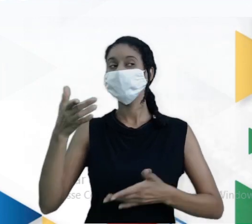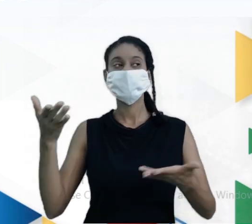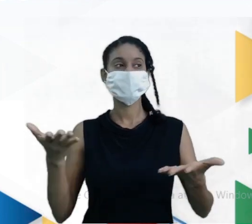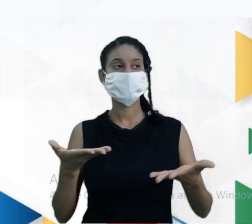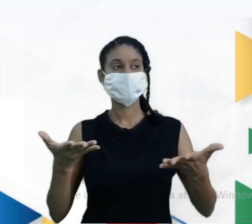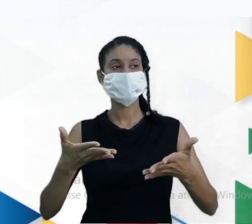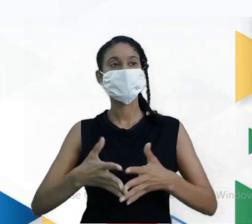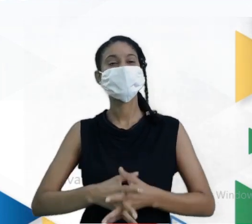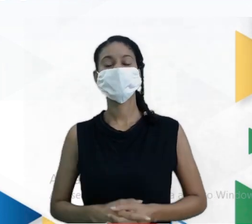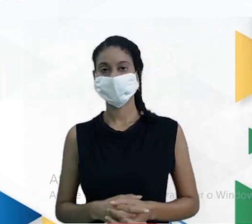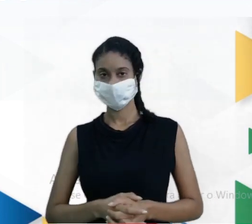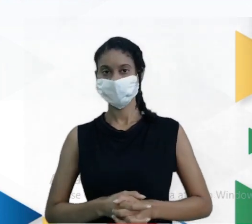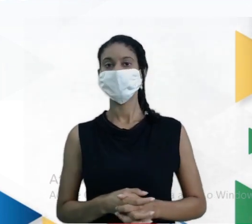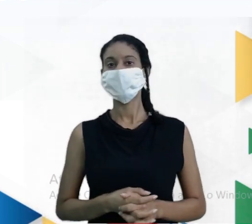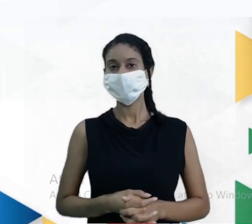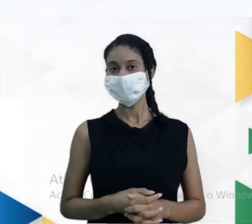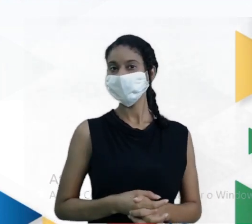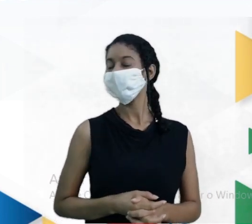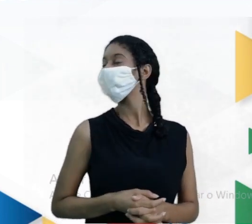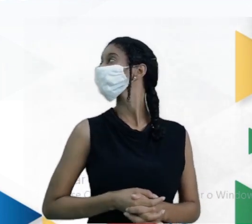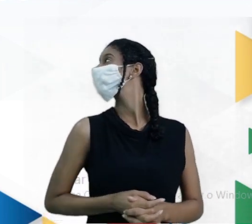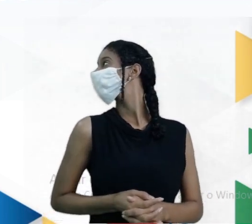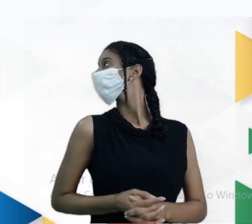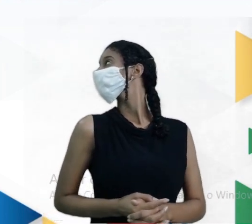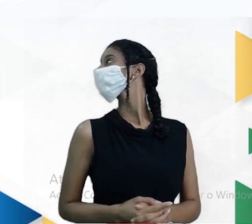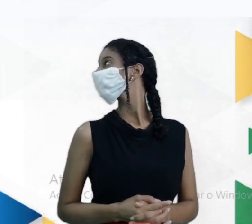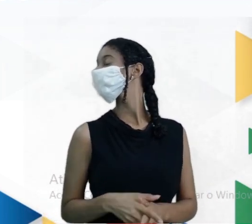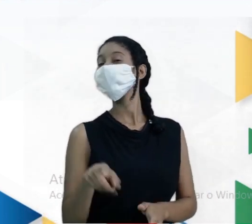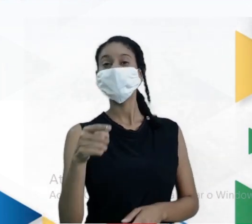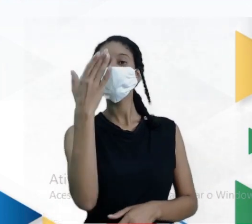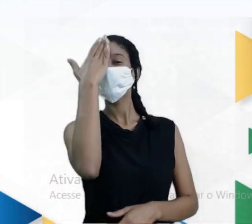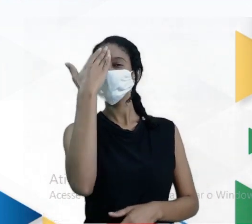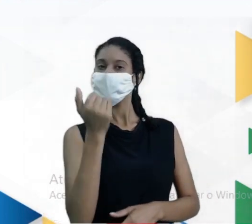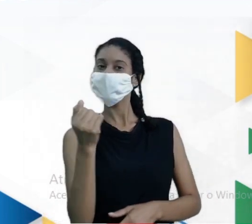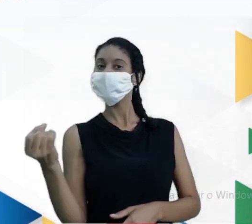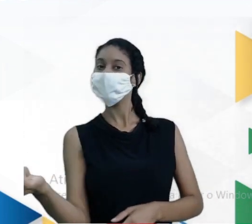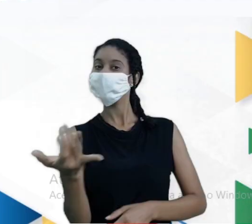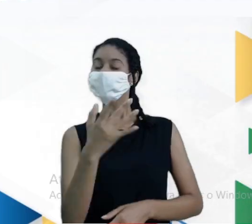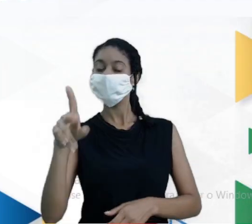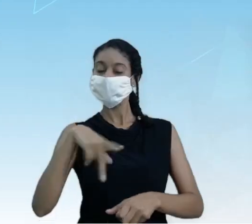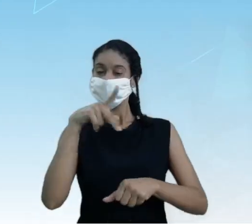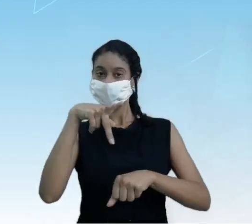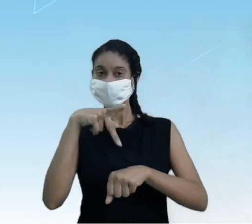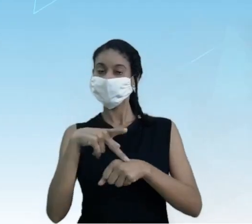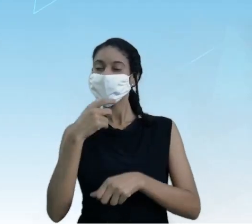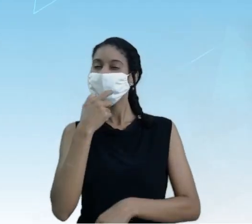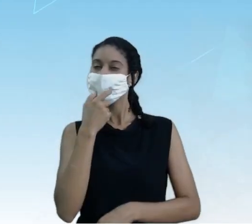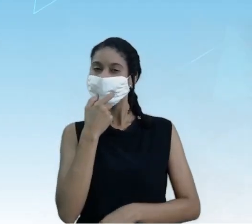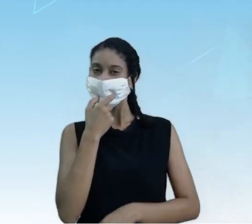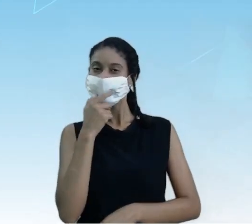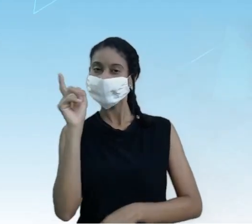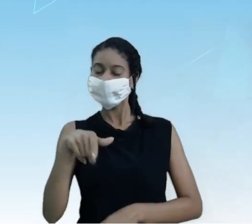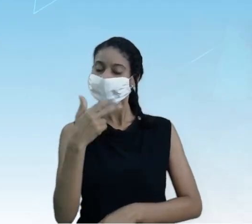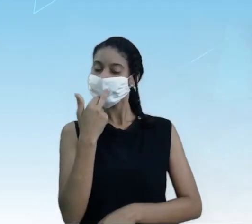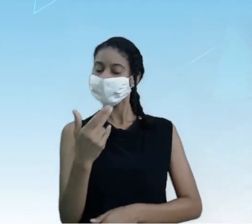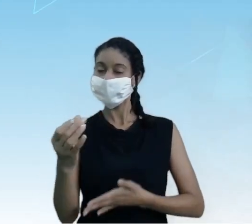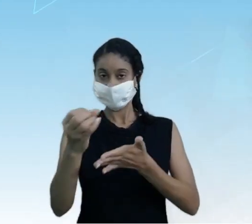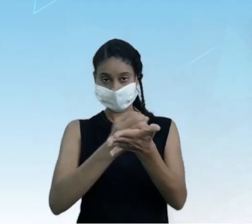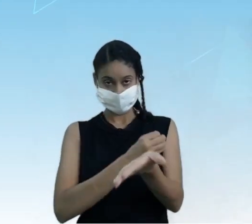many countries have English as an official language? Você sabe quantos países o inglês é a